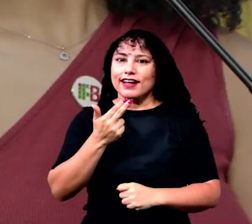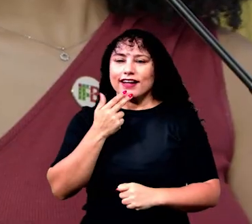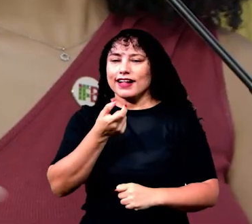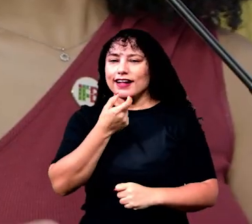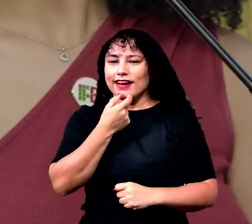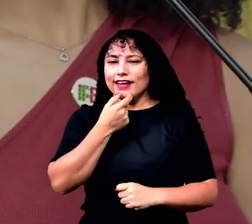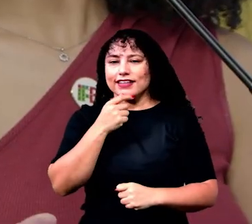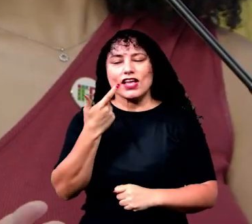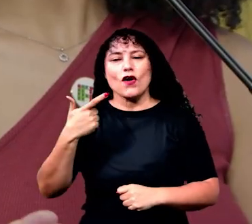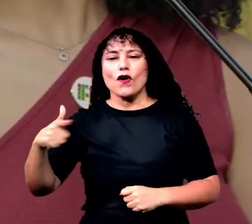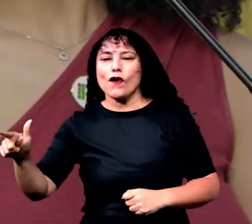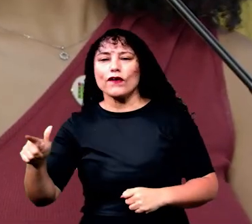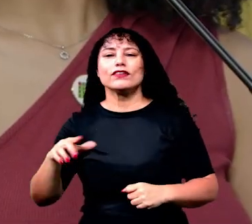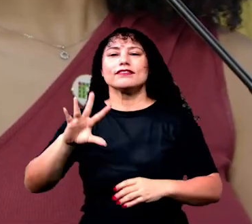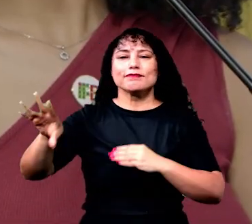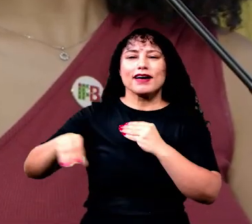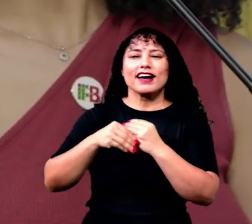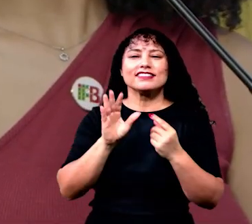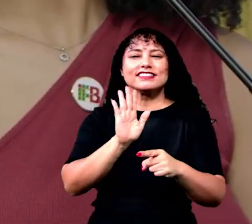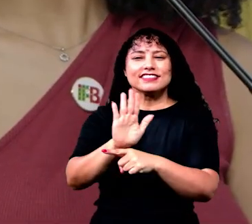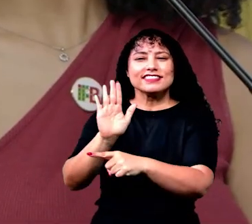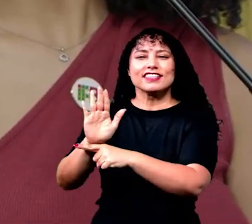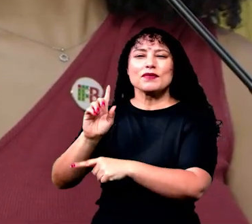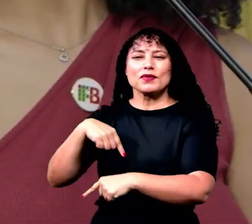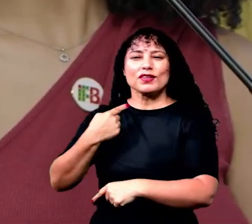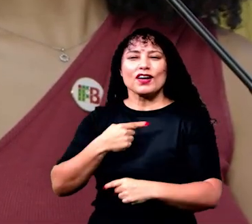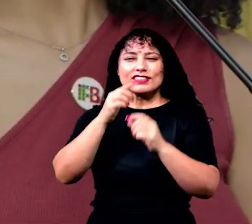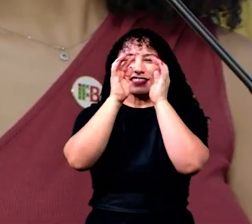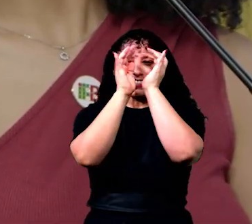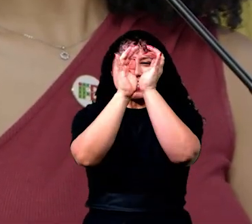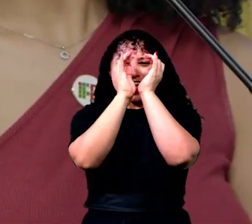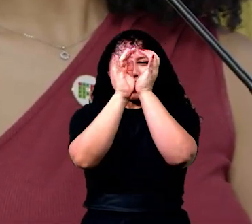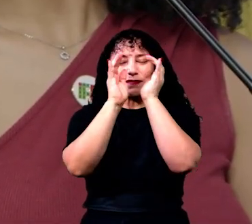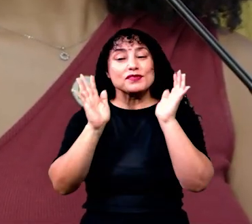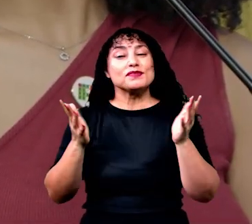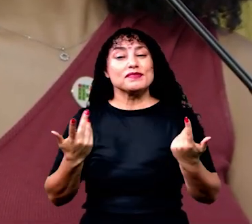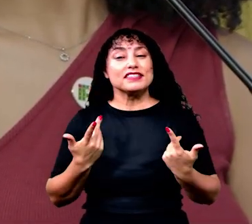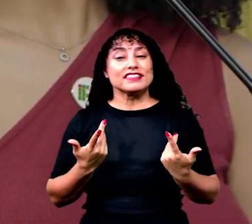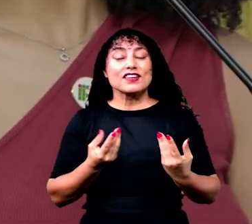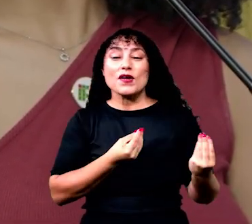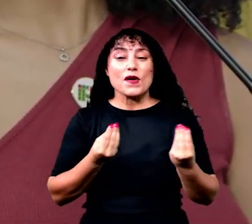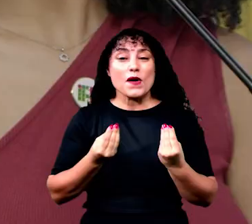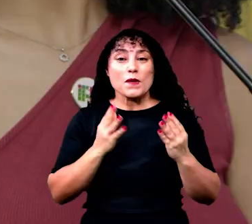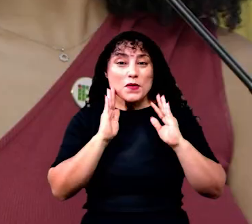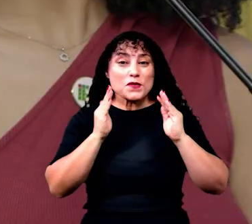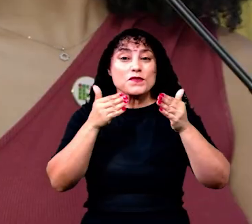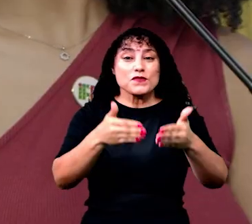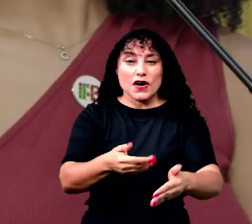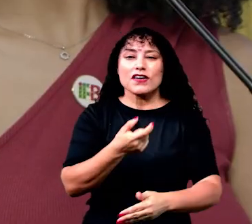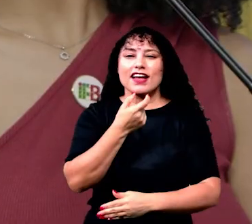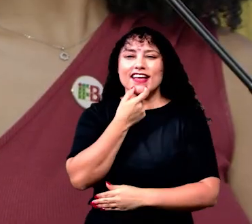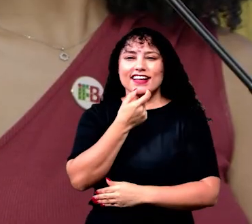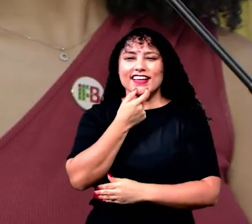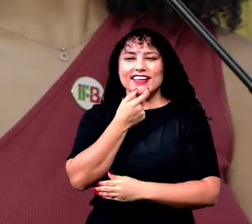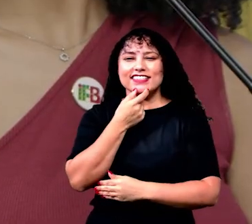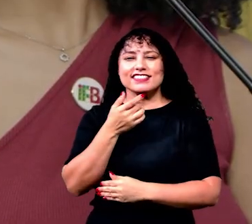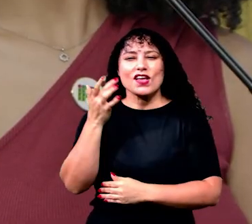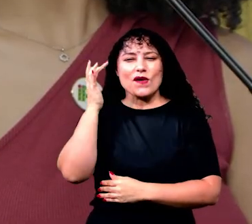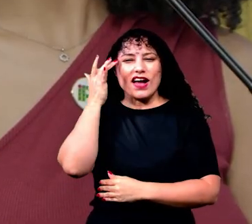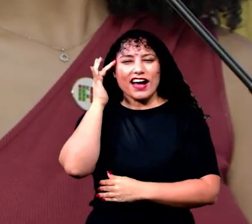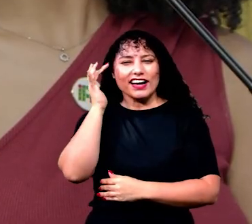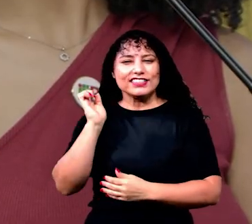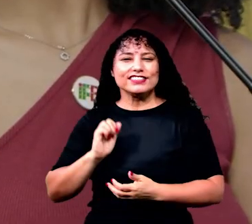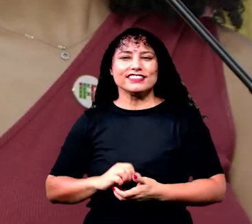inglês, qualquer outro idioma, né, traz esses benefícios para o nosso cérebro. Mas como o nosso foco é o inglês, eu